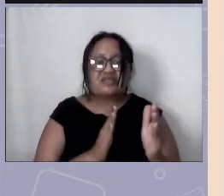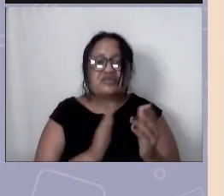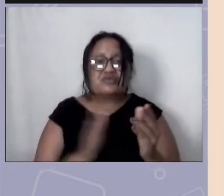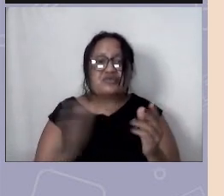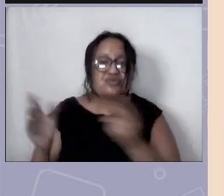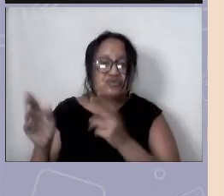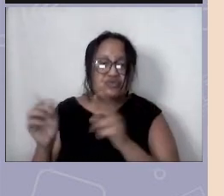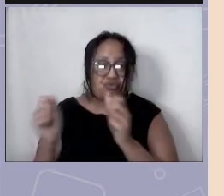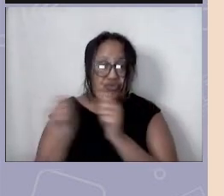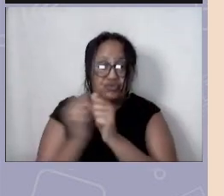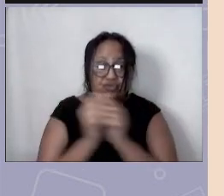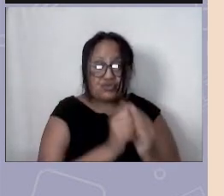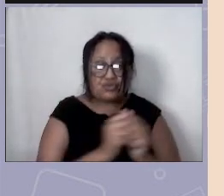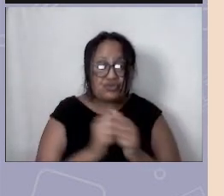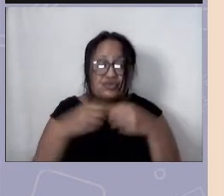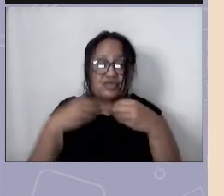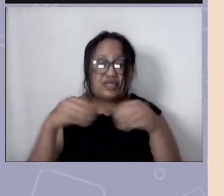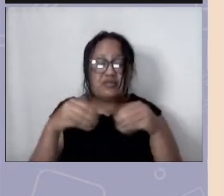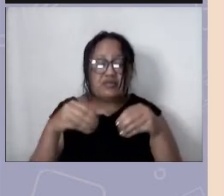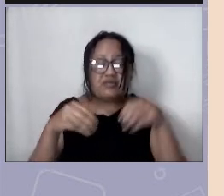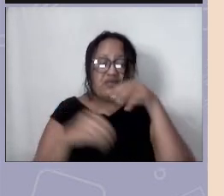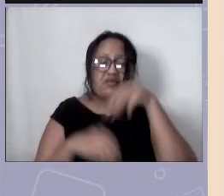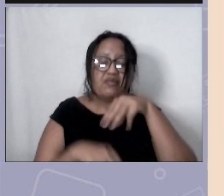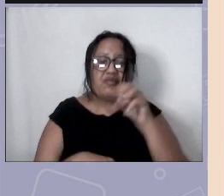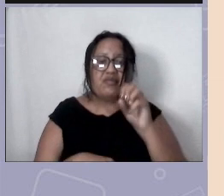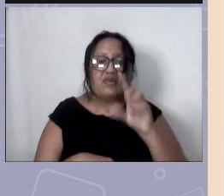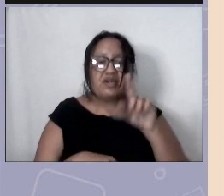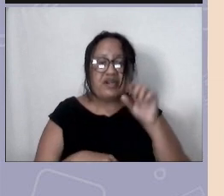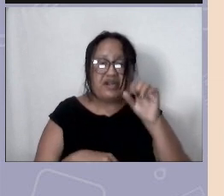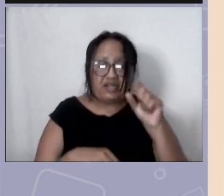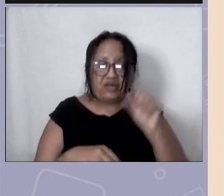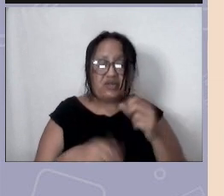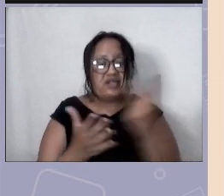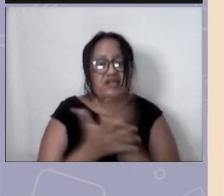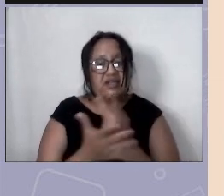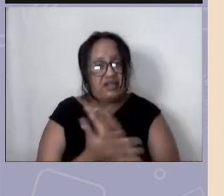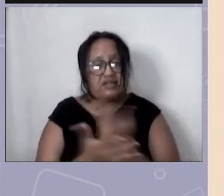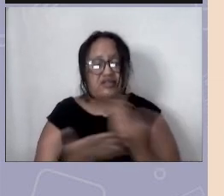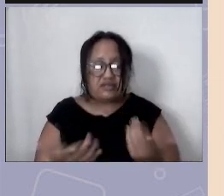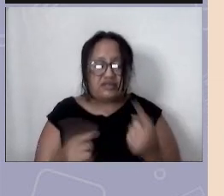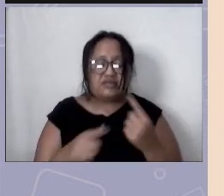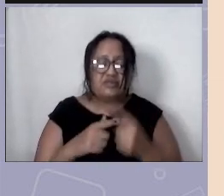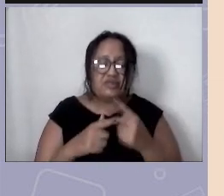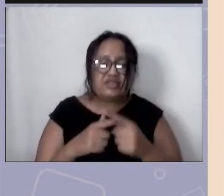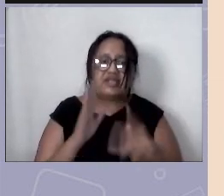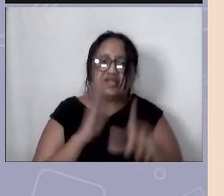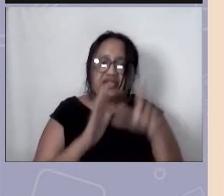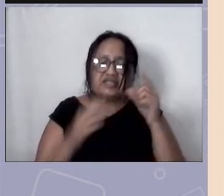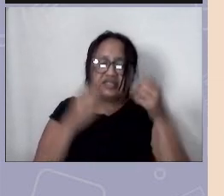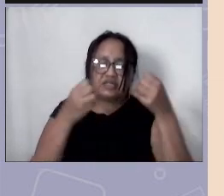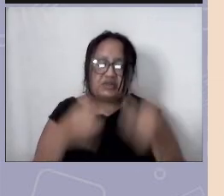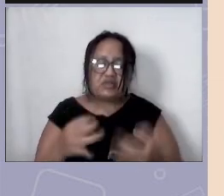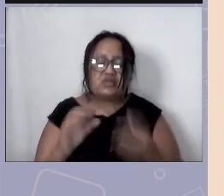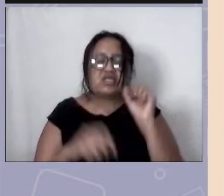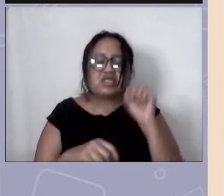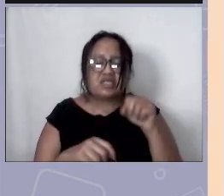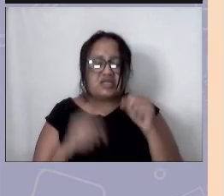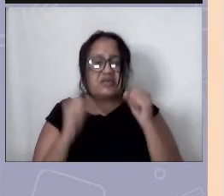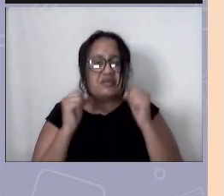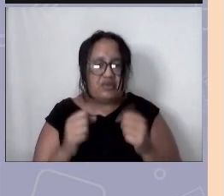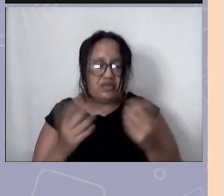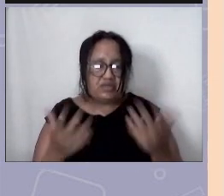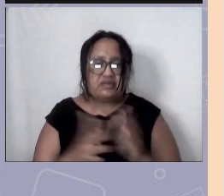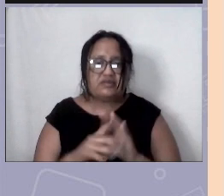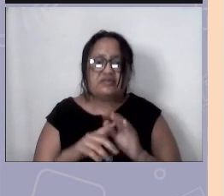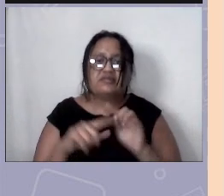o que eu acabei de comentar a gente acabou de ver que as duas sequências elas são sim complementares e poderiam até ser o segmento aí de dupla hélice de